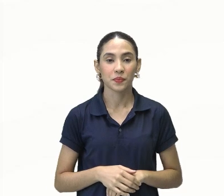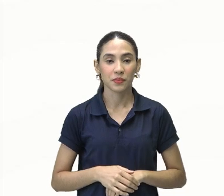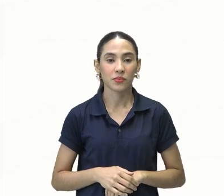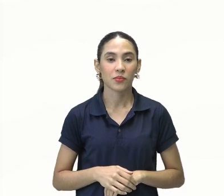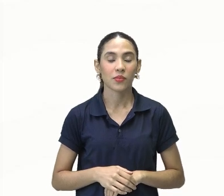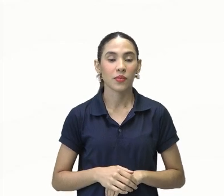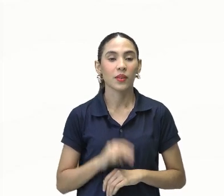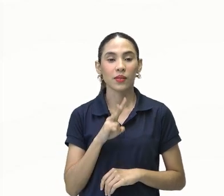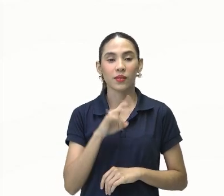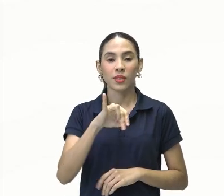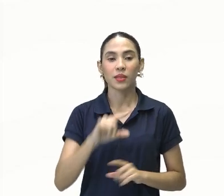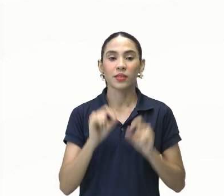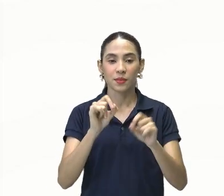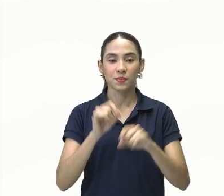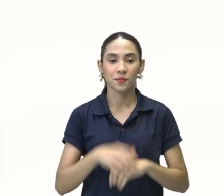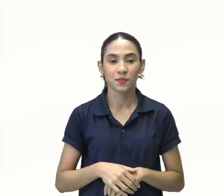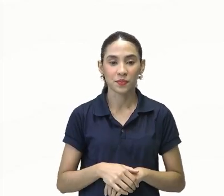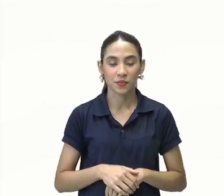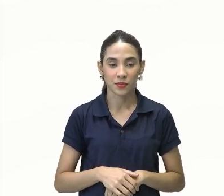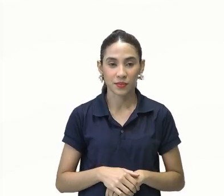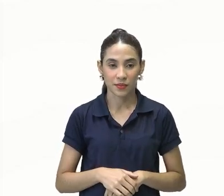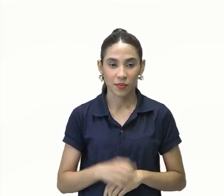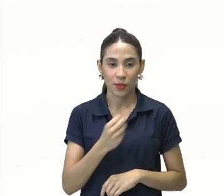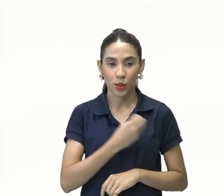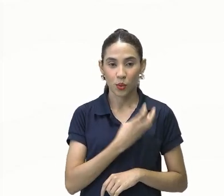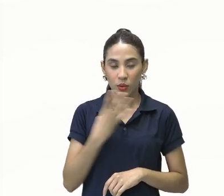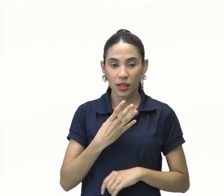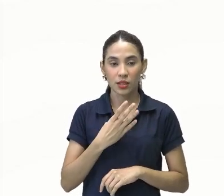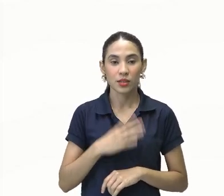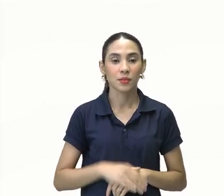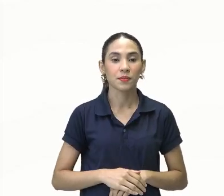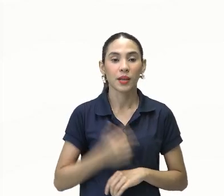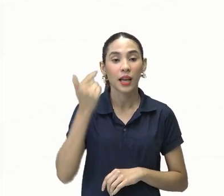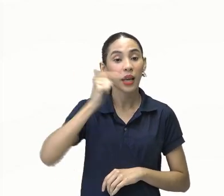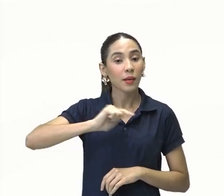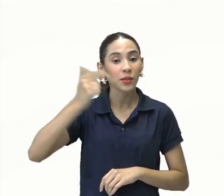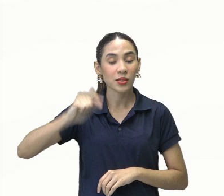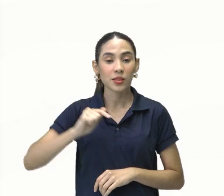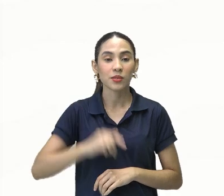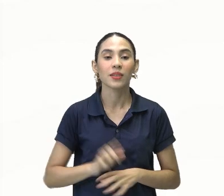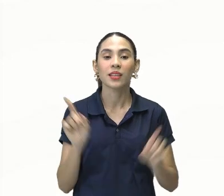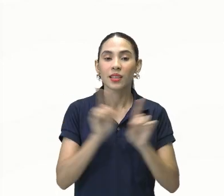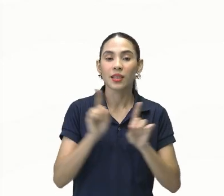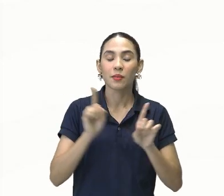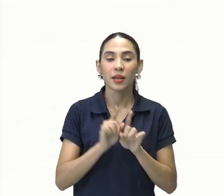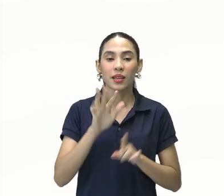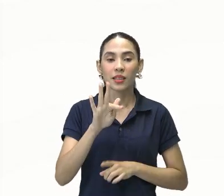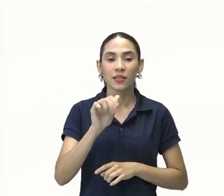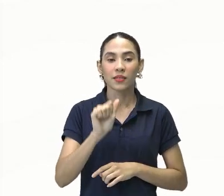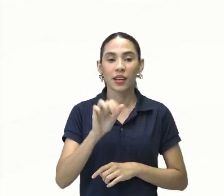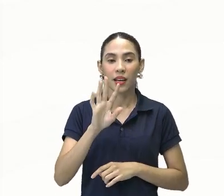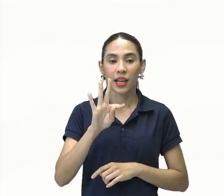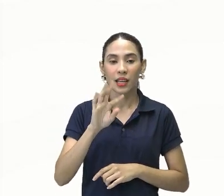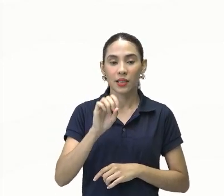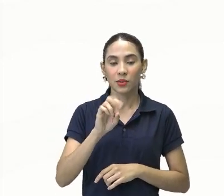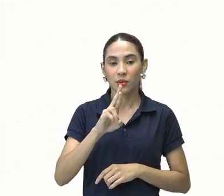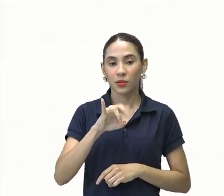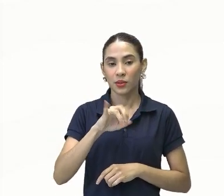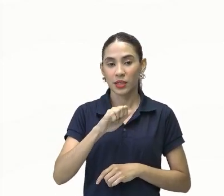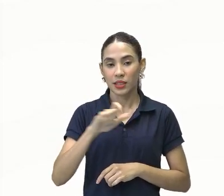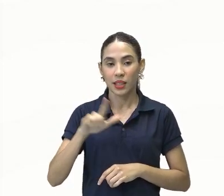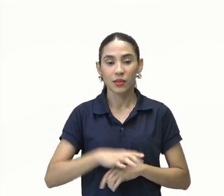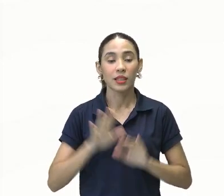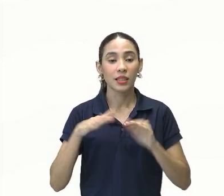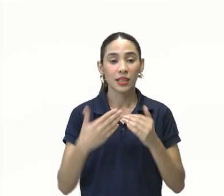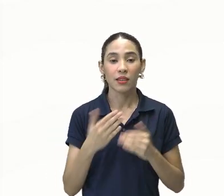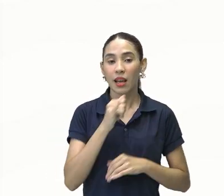E embaixo vai ser a minha quantidade de elementos repetidos, também fatorial. Então, se aqui